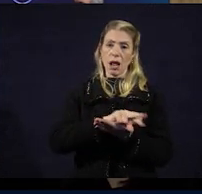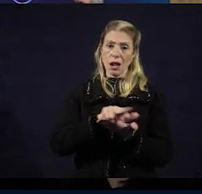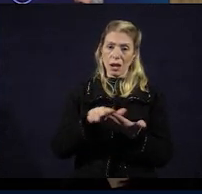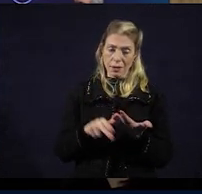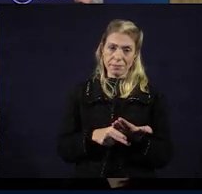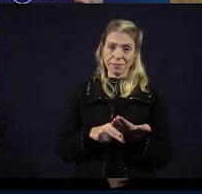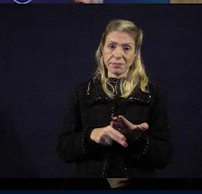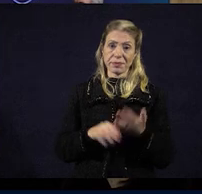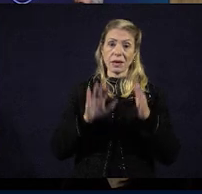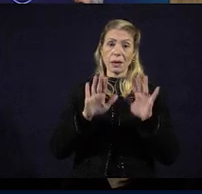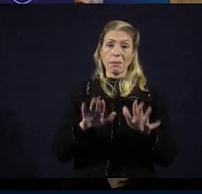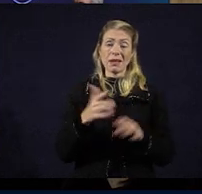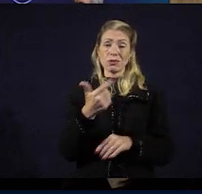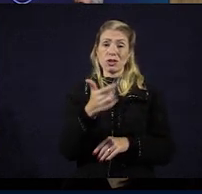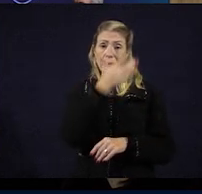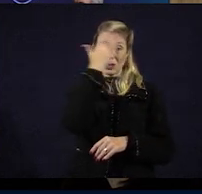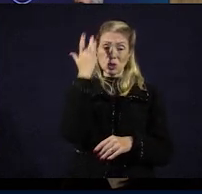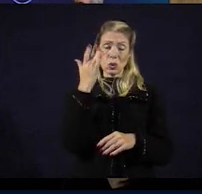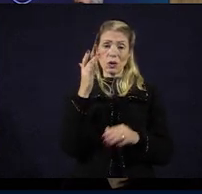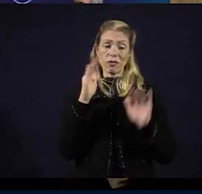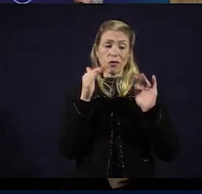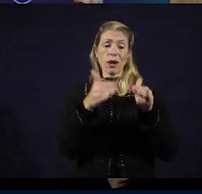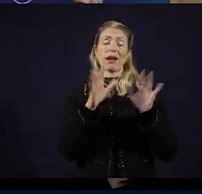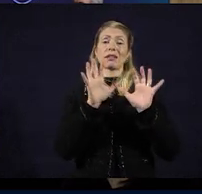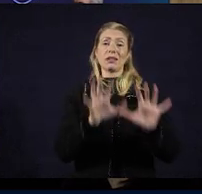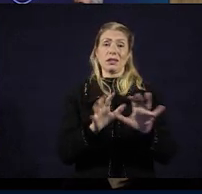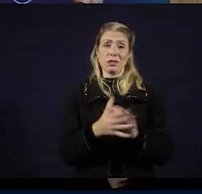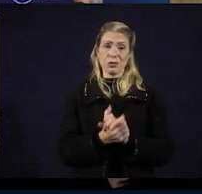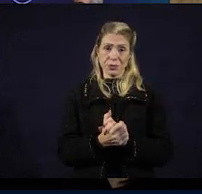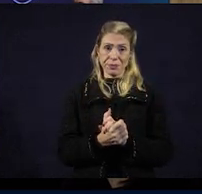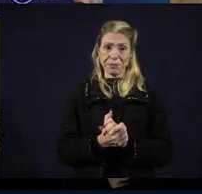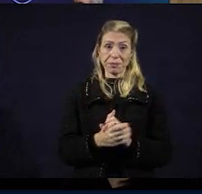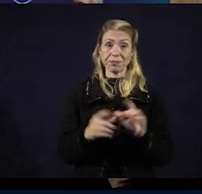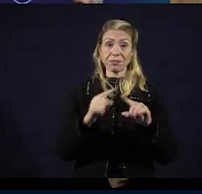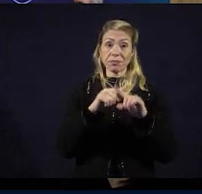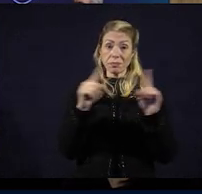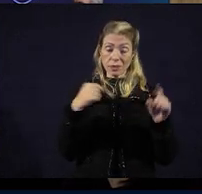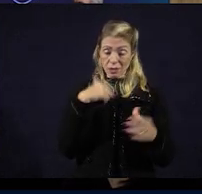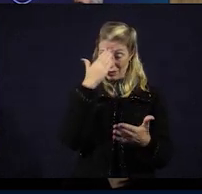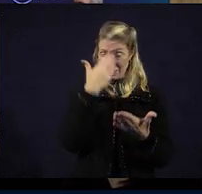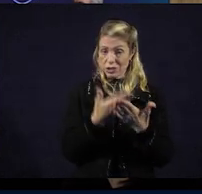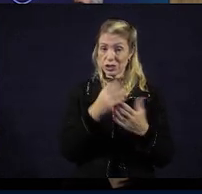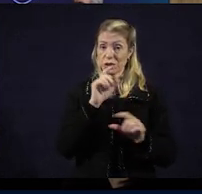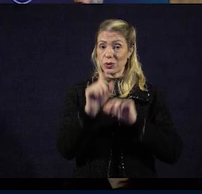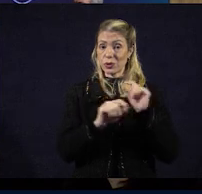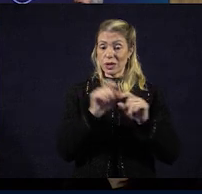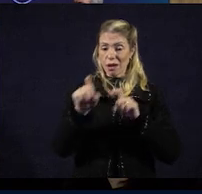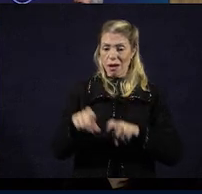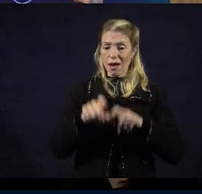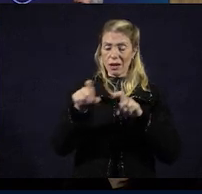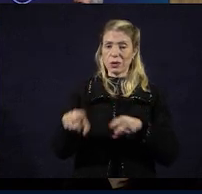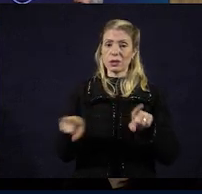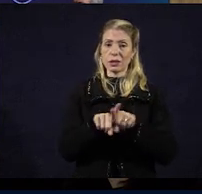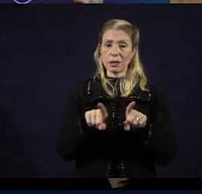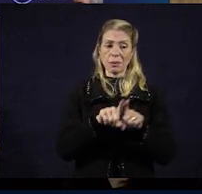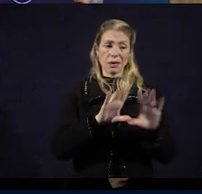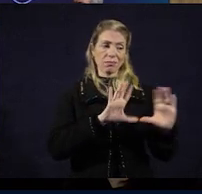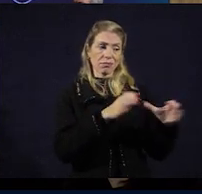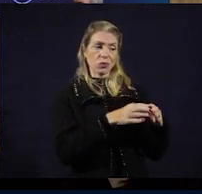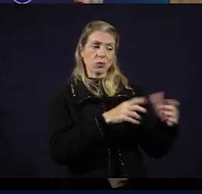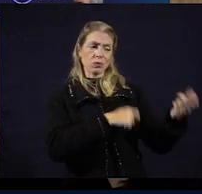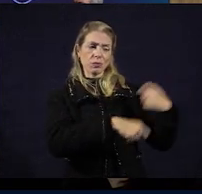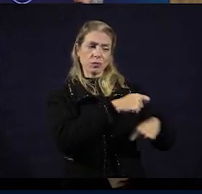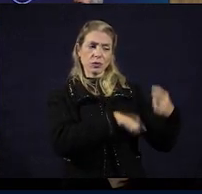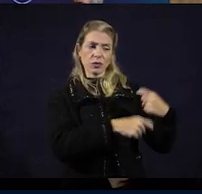e você não tinha analistas para isso mas eu acho que eu acredito muito no Agro na bolsa tá eu acredito